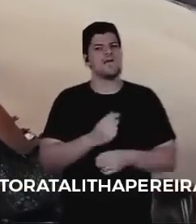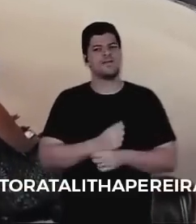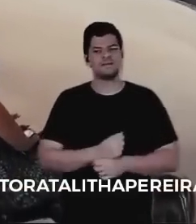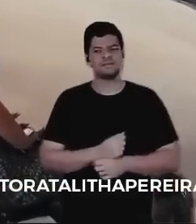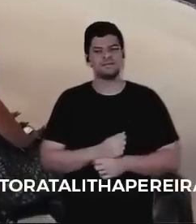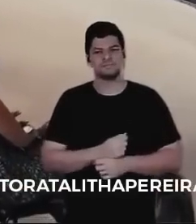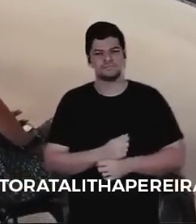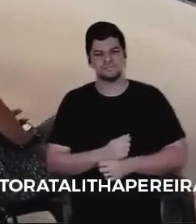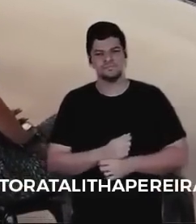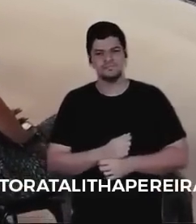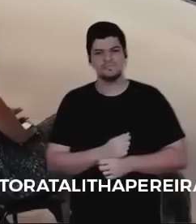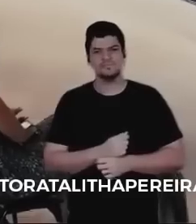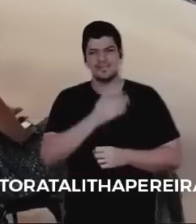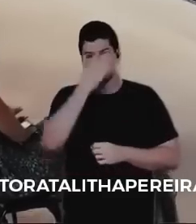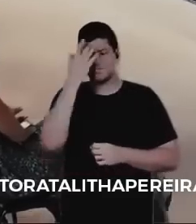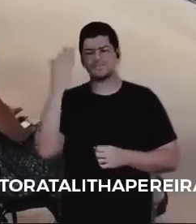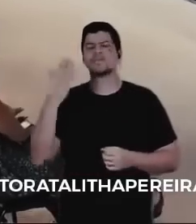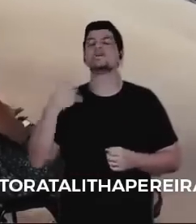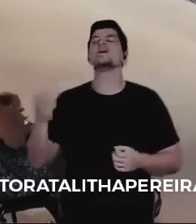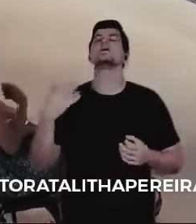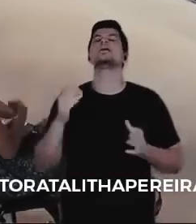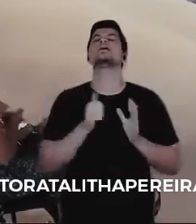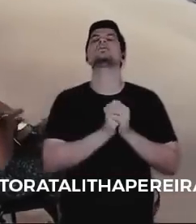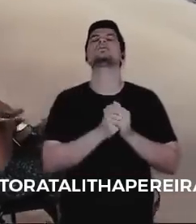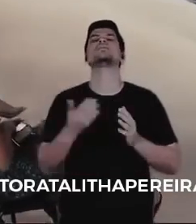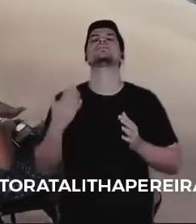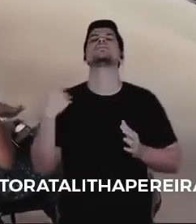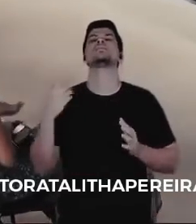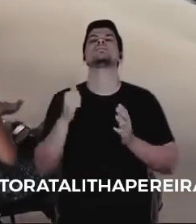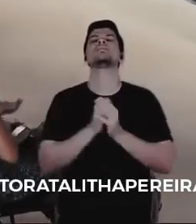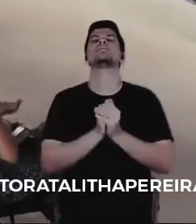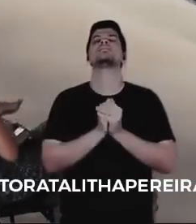Tem gente que já está até se abanando assim: amém, pai, amém.